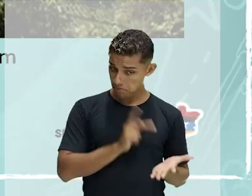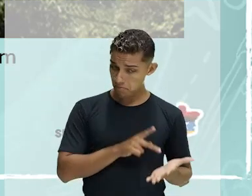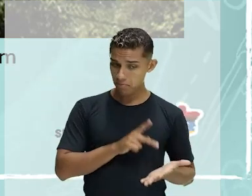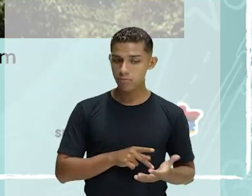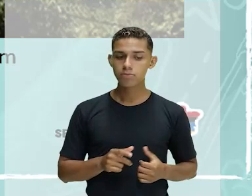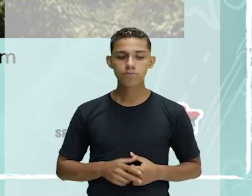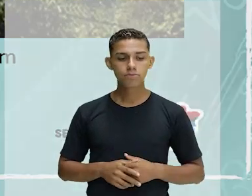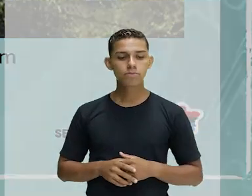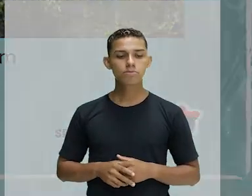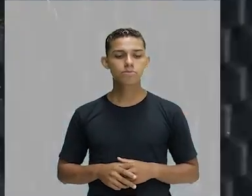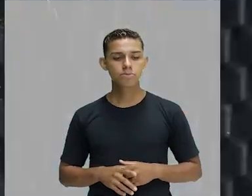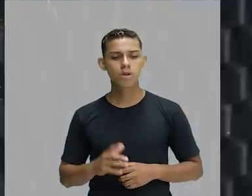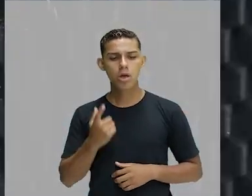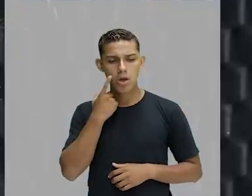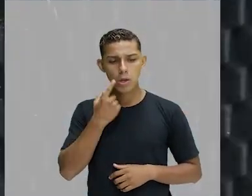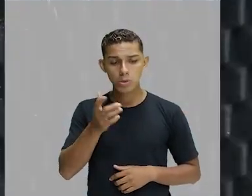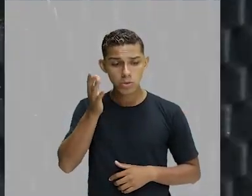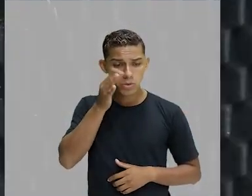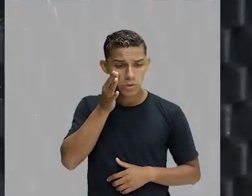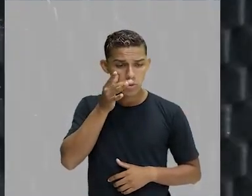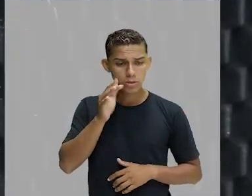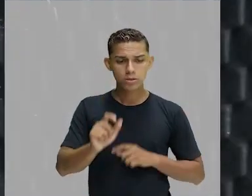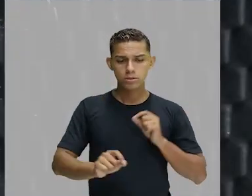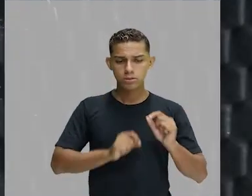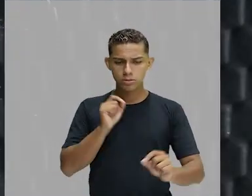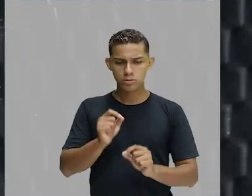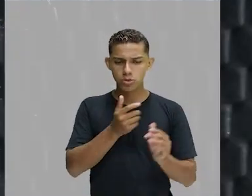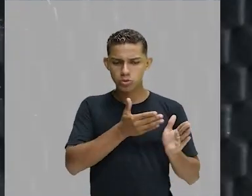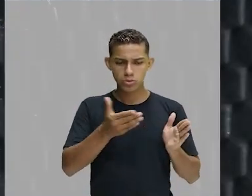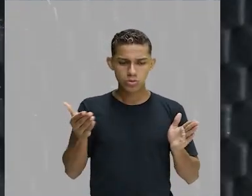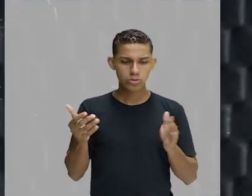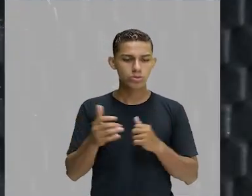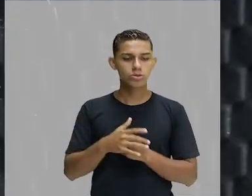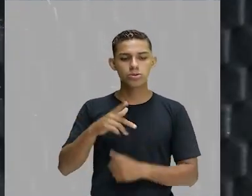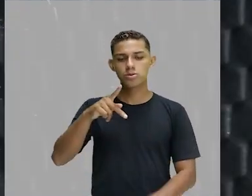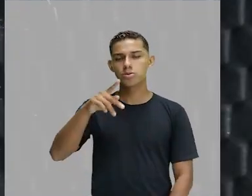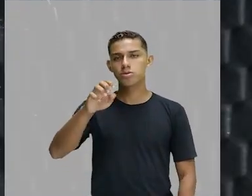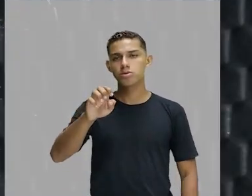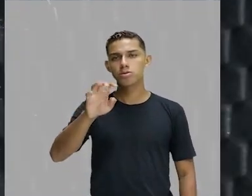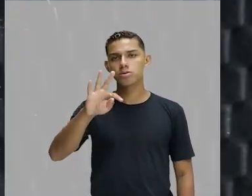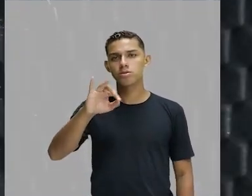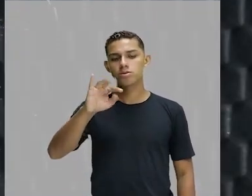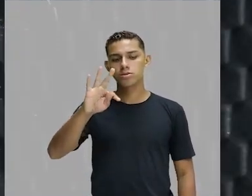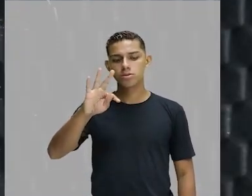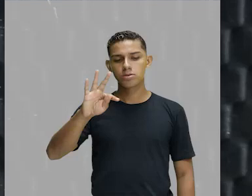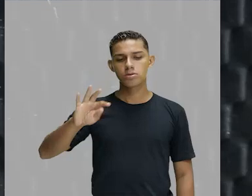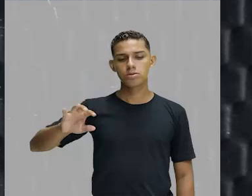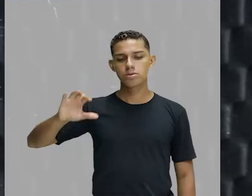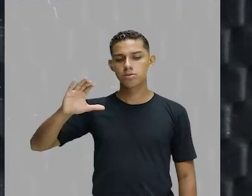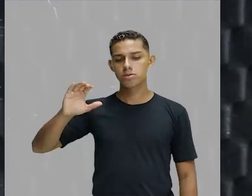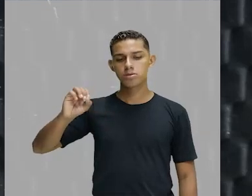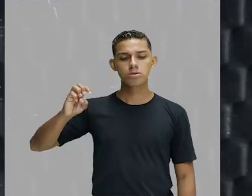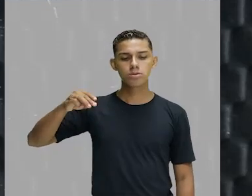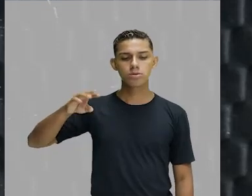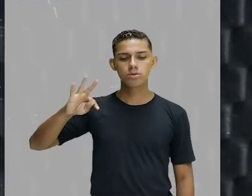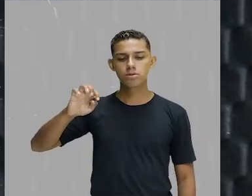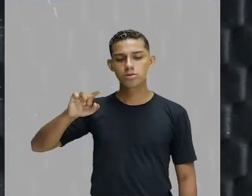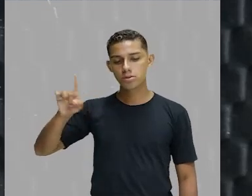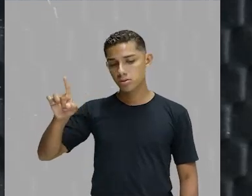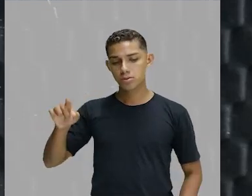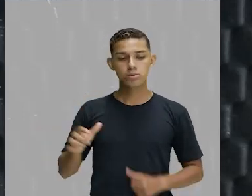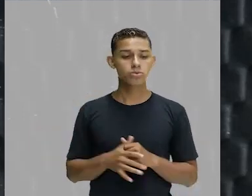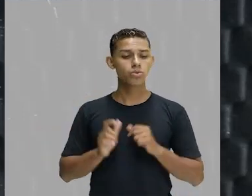chance de ver o processo em uma experiência em petit comité, tá? Você também poderá degustar o